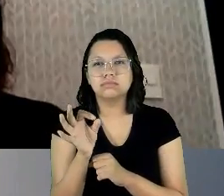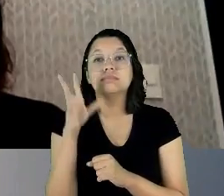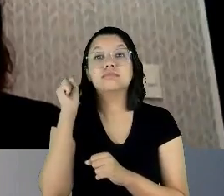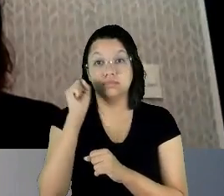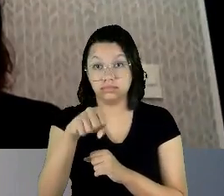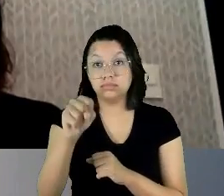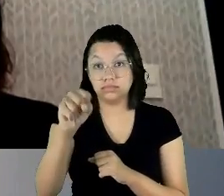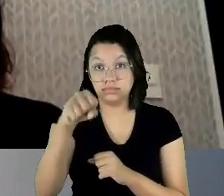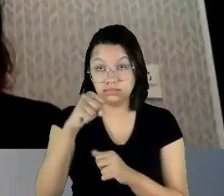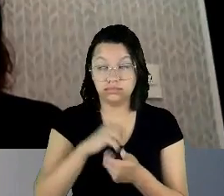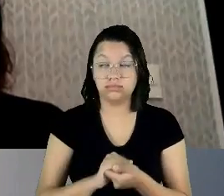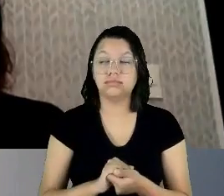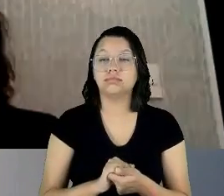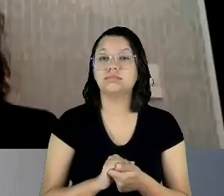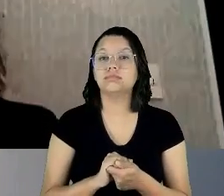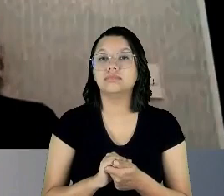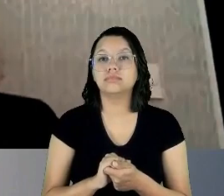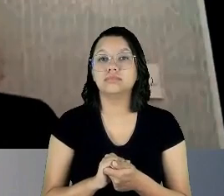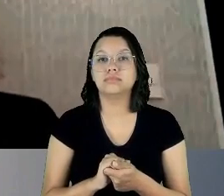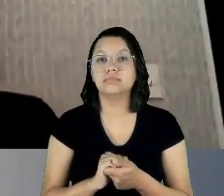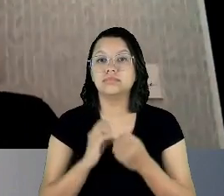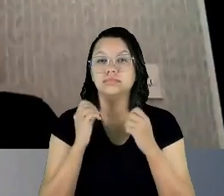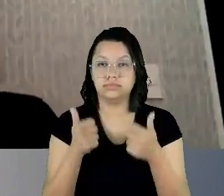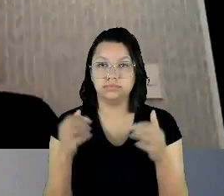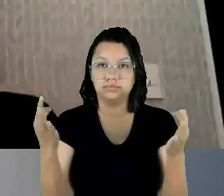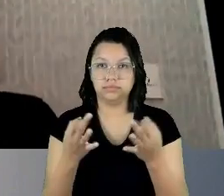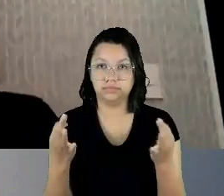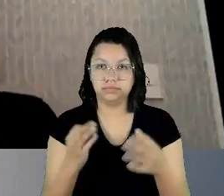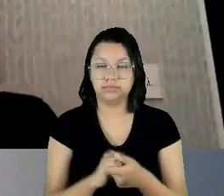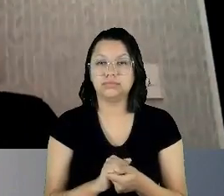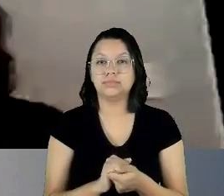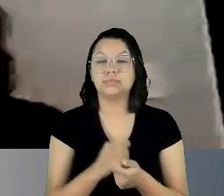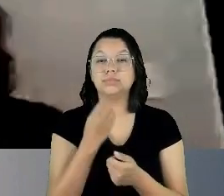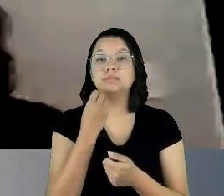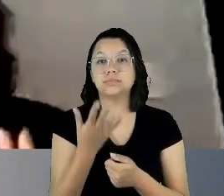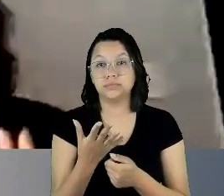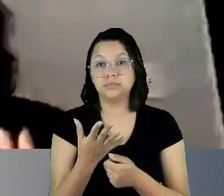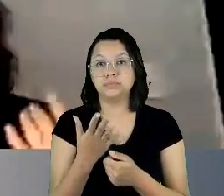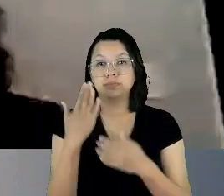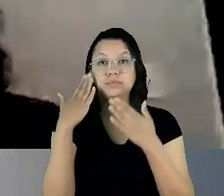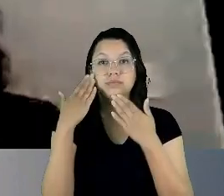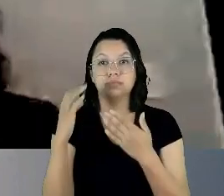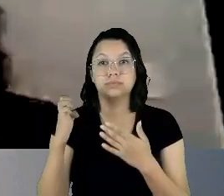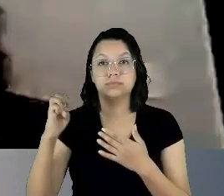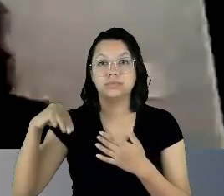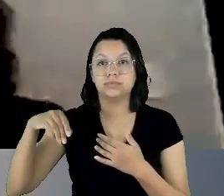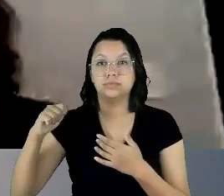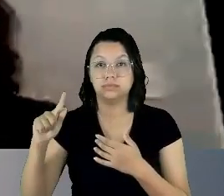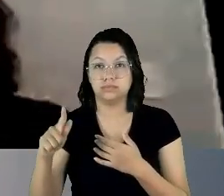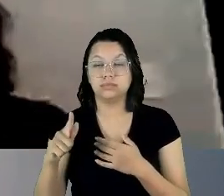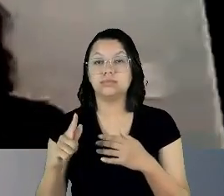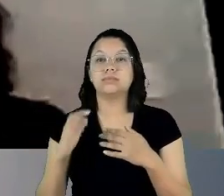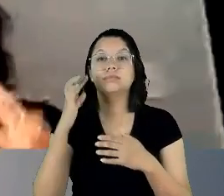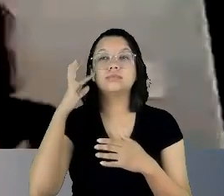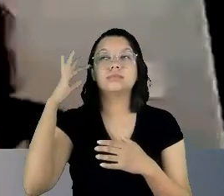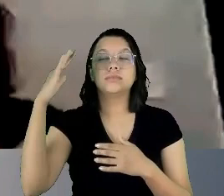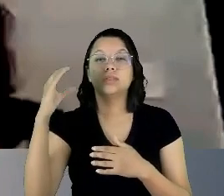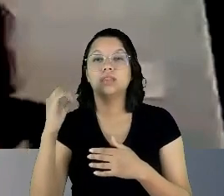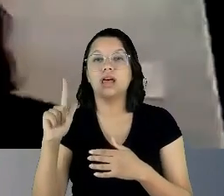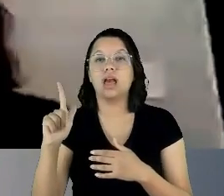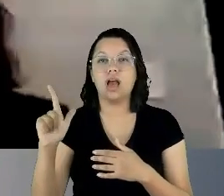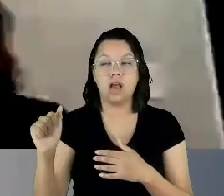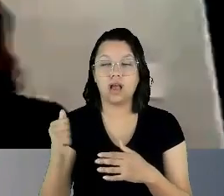Tô ouvindo, Vitória. Tá bom, perfeito. Bom, a gente quer agradecer a Emagre, agradecer a Fink Olga, todo mundo